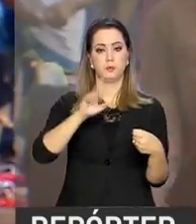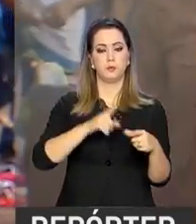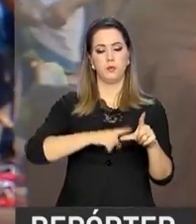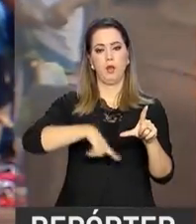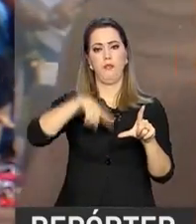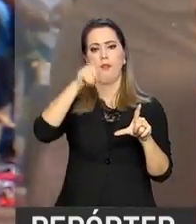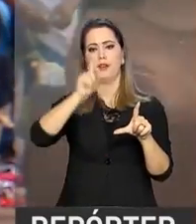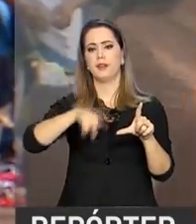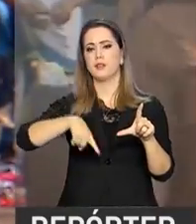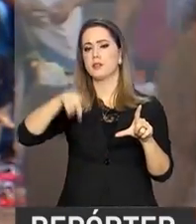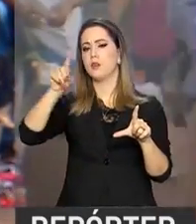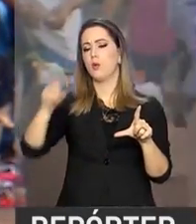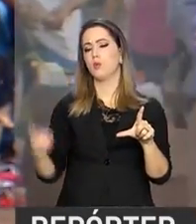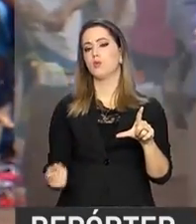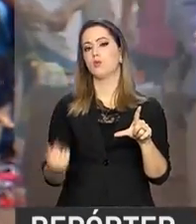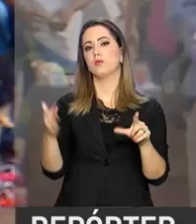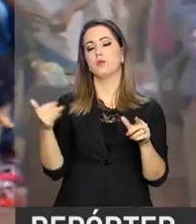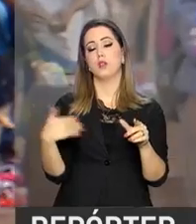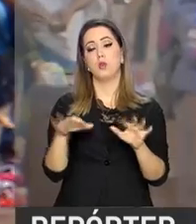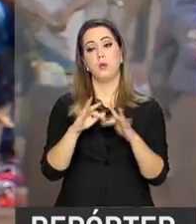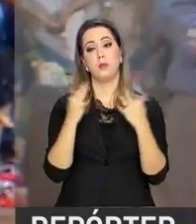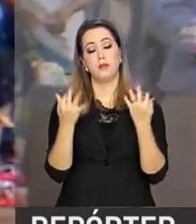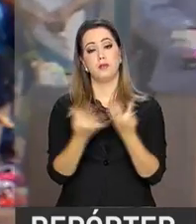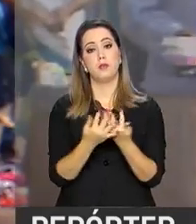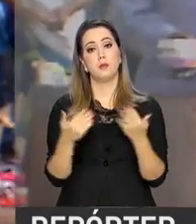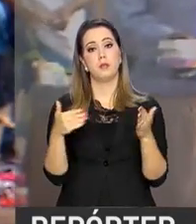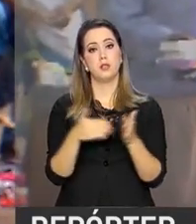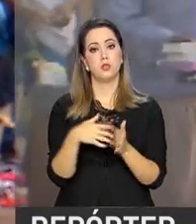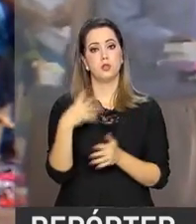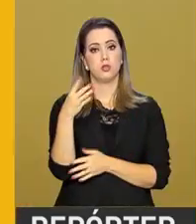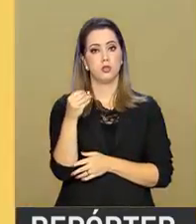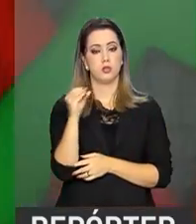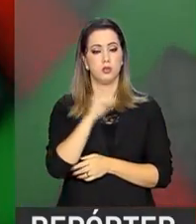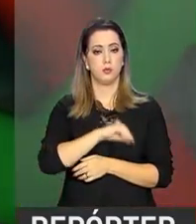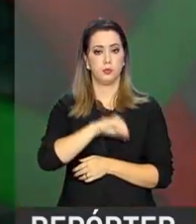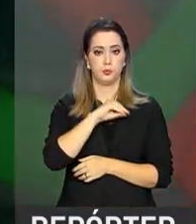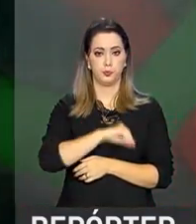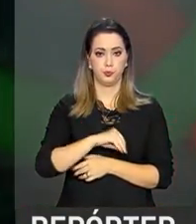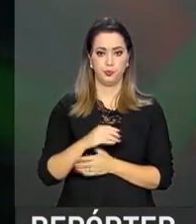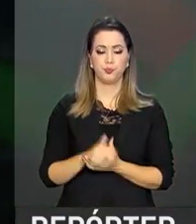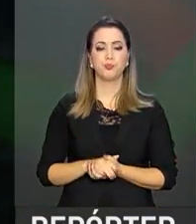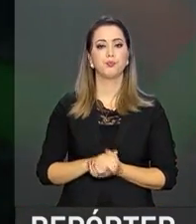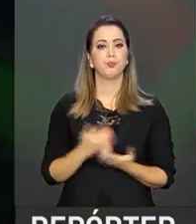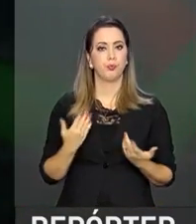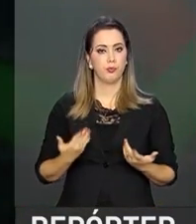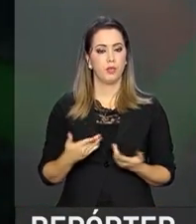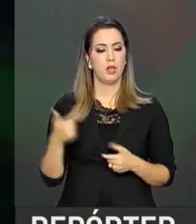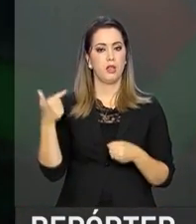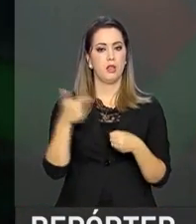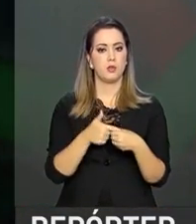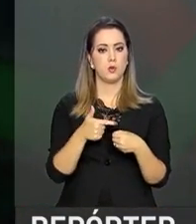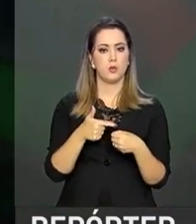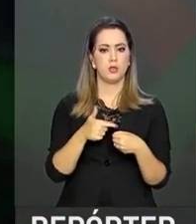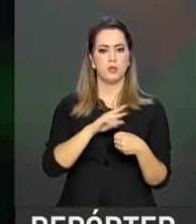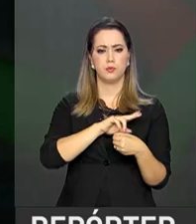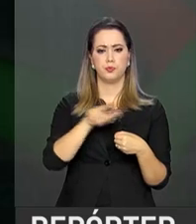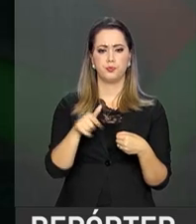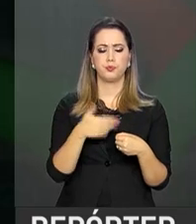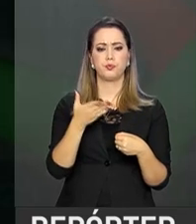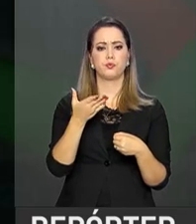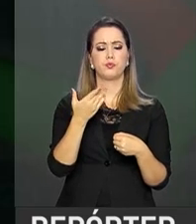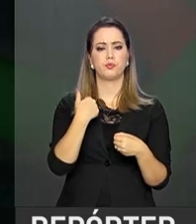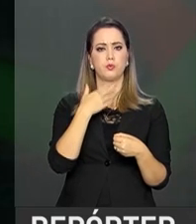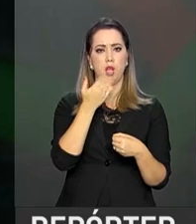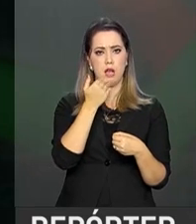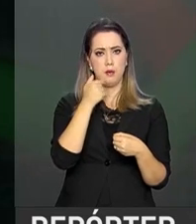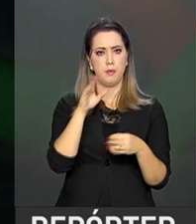com renda mensal de até 40 salários mínimos gasolina etanol e alimentos de consumo em casa